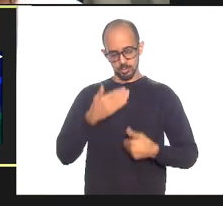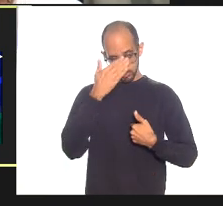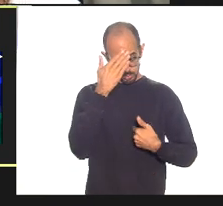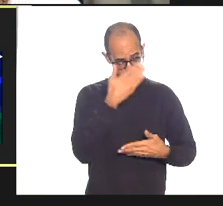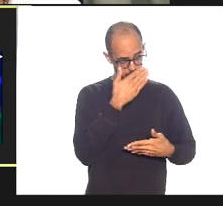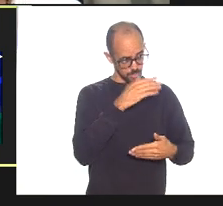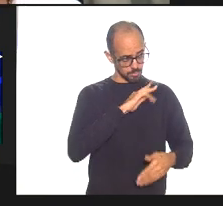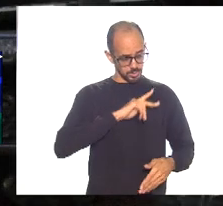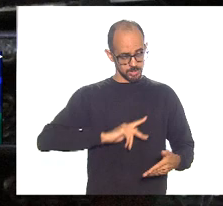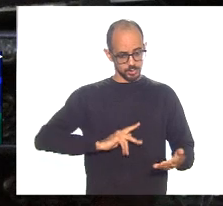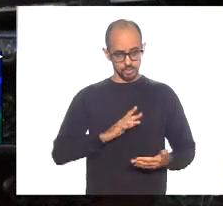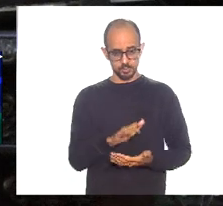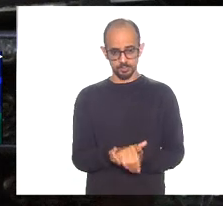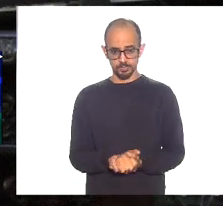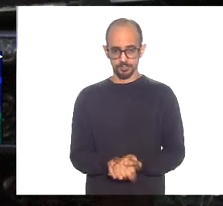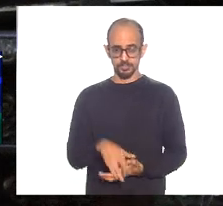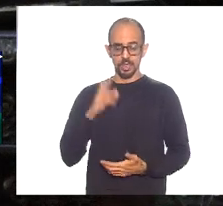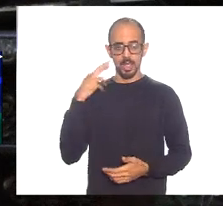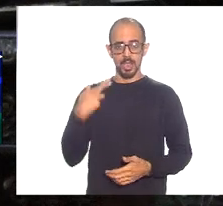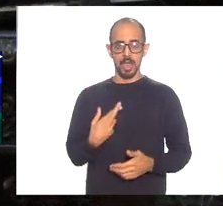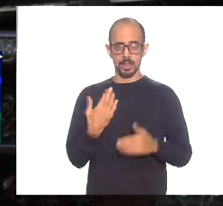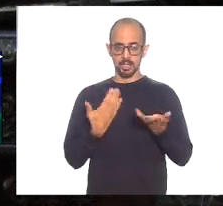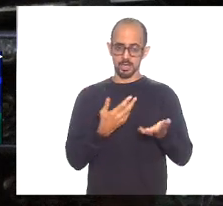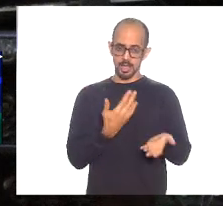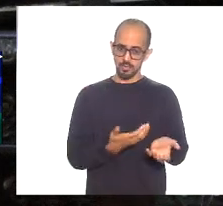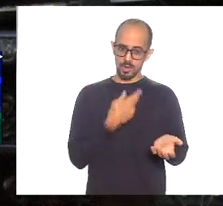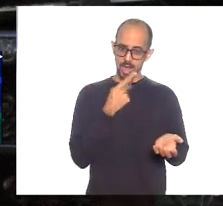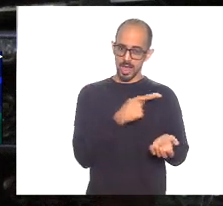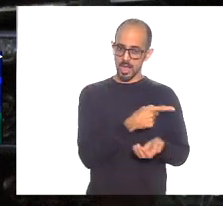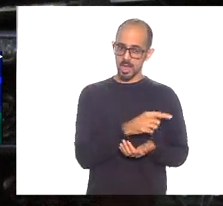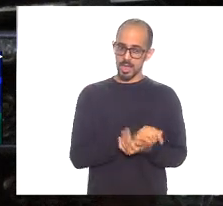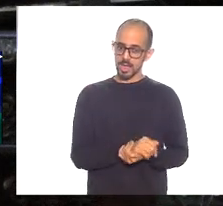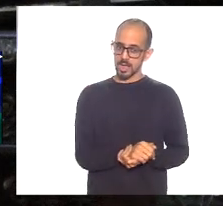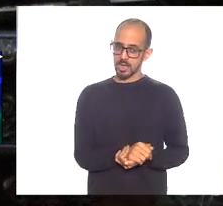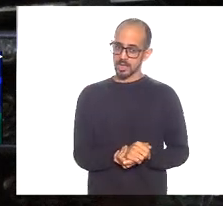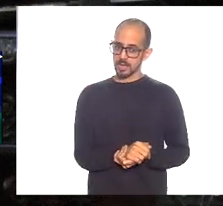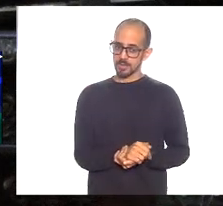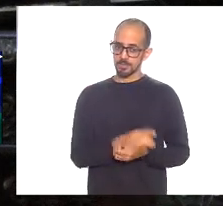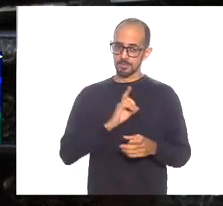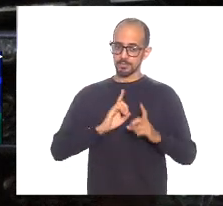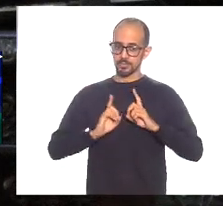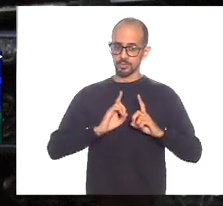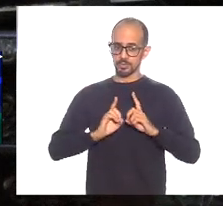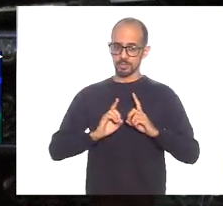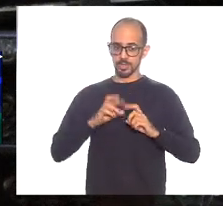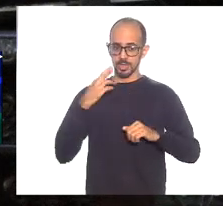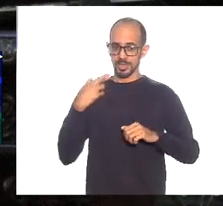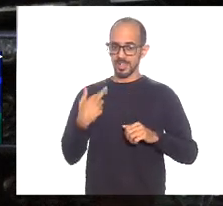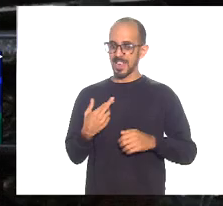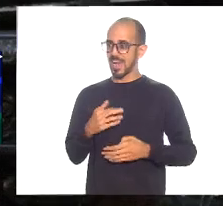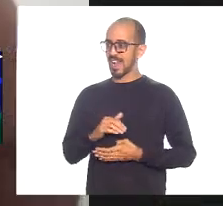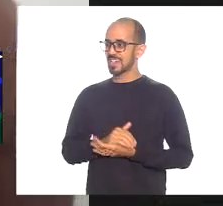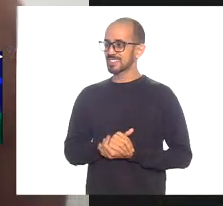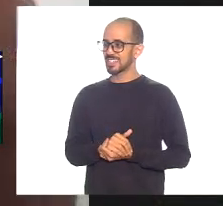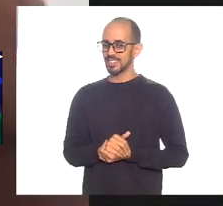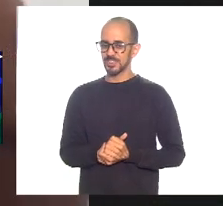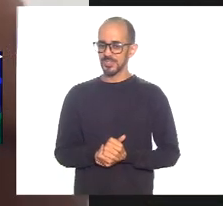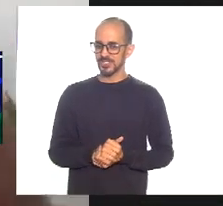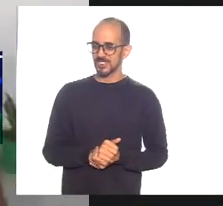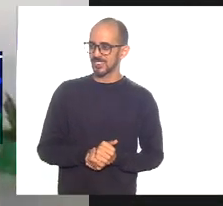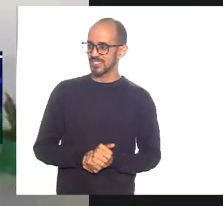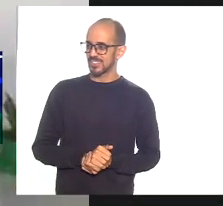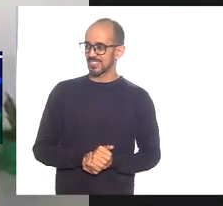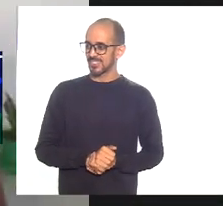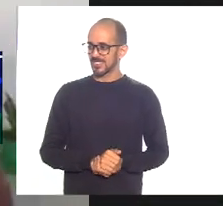Presidente Deputado a Renata que é usada a palavra e pra discutir deputada Renata Presidente aceito